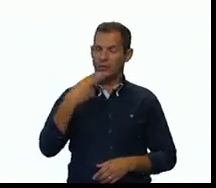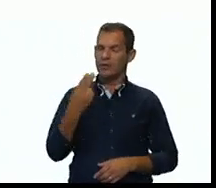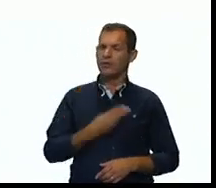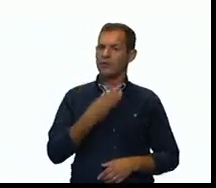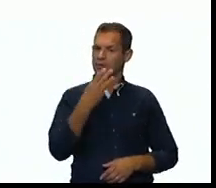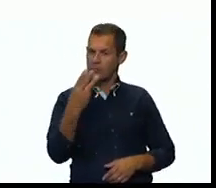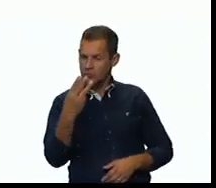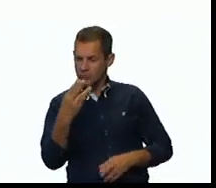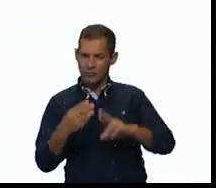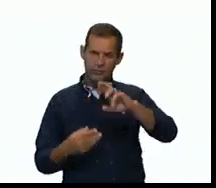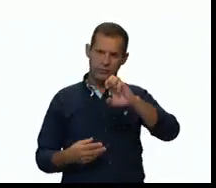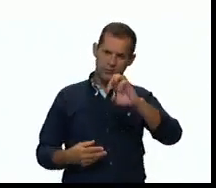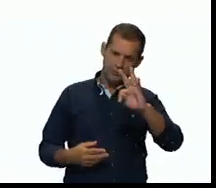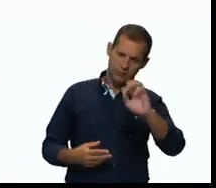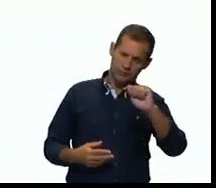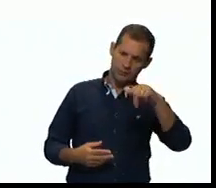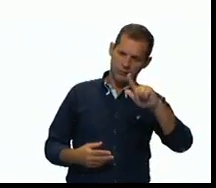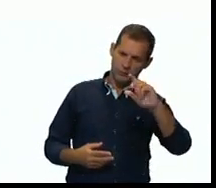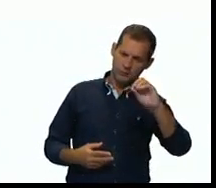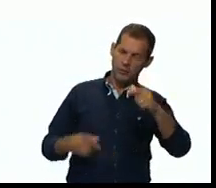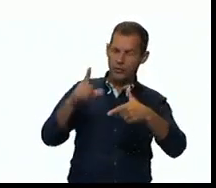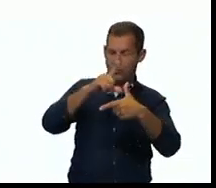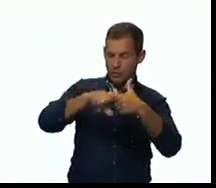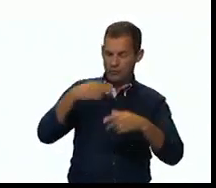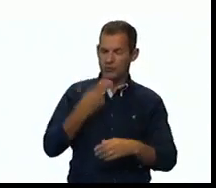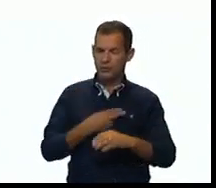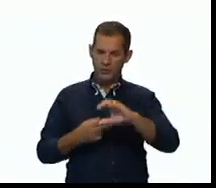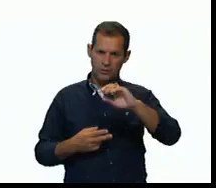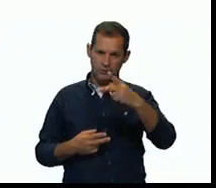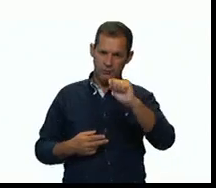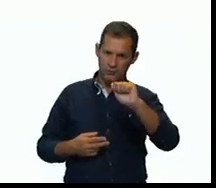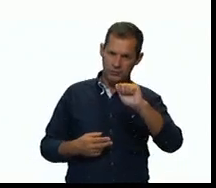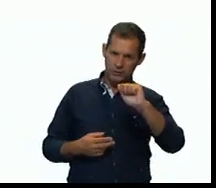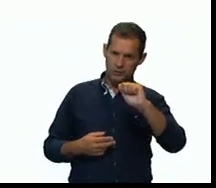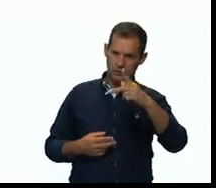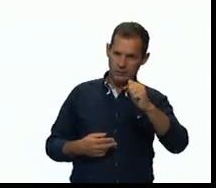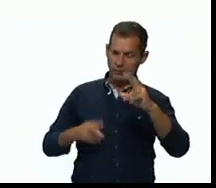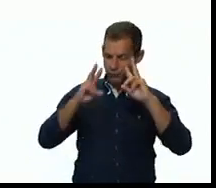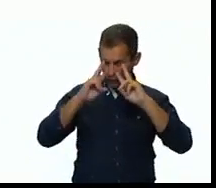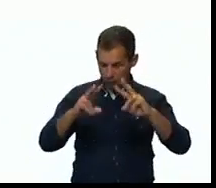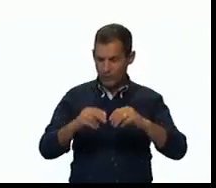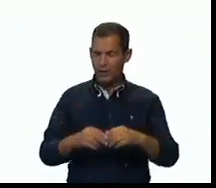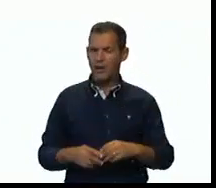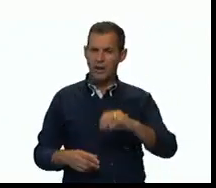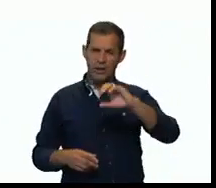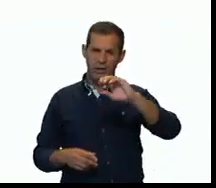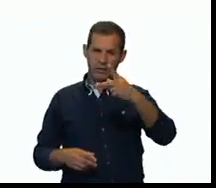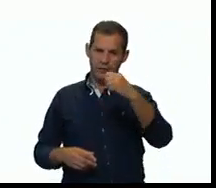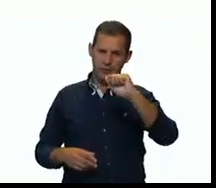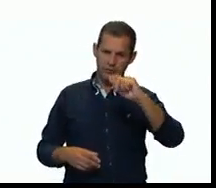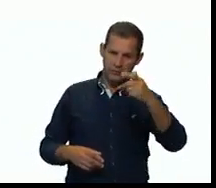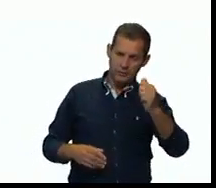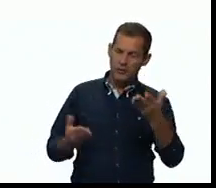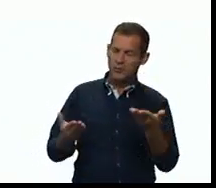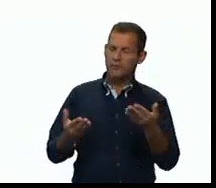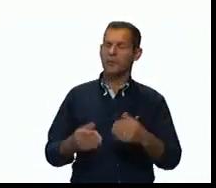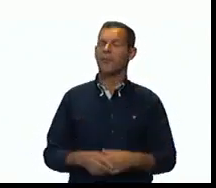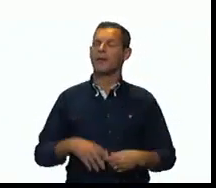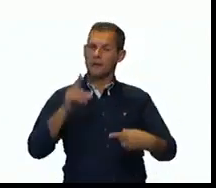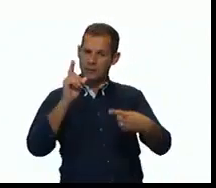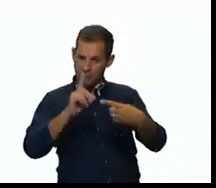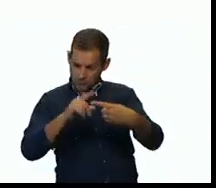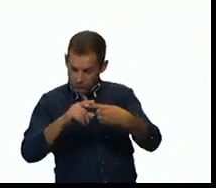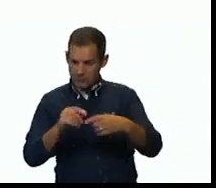nossos 3 retângulos dividindo a nossa chapa. Vamos observar essa chapa. Aqui, nesse